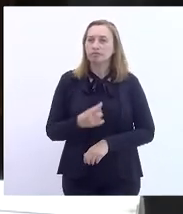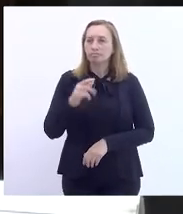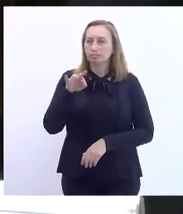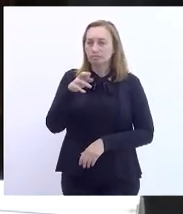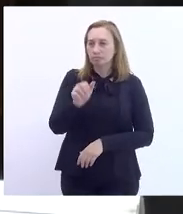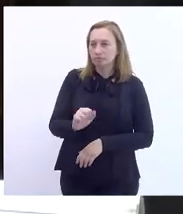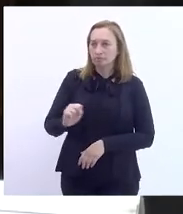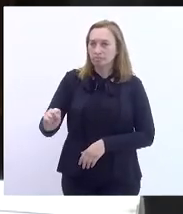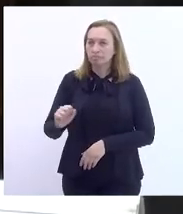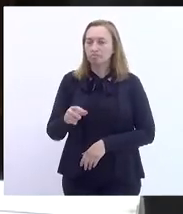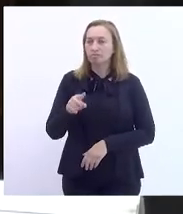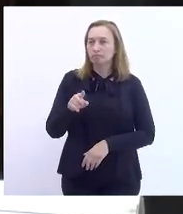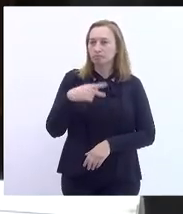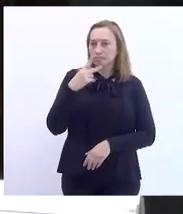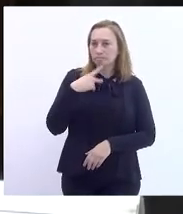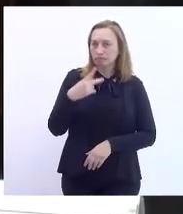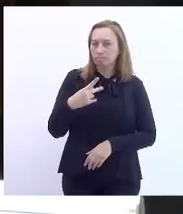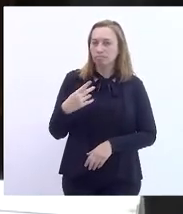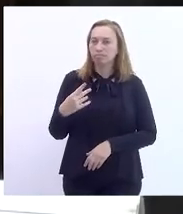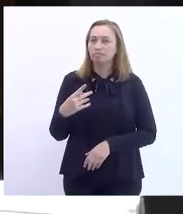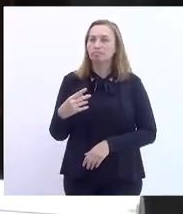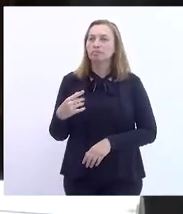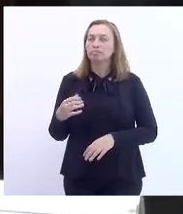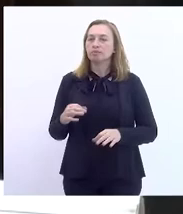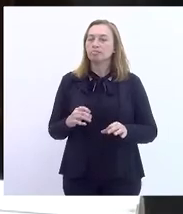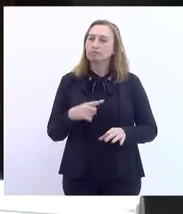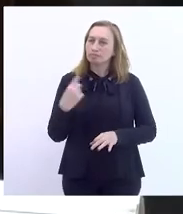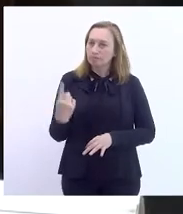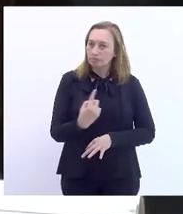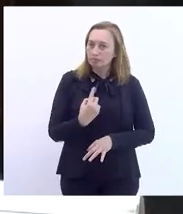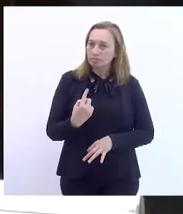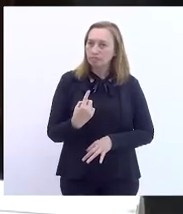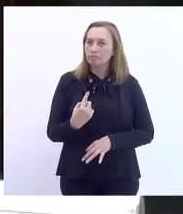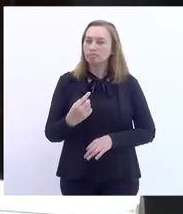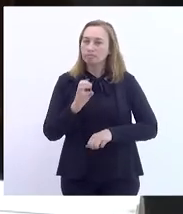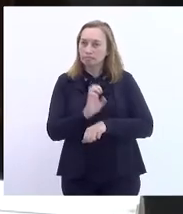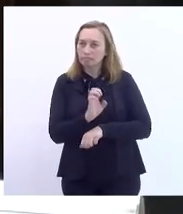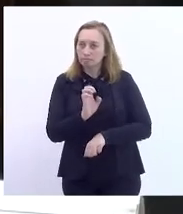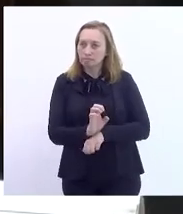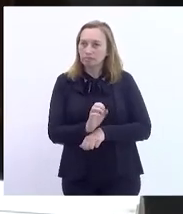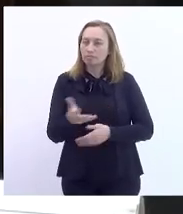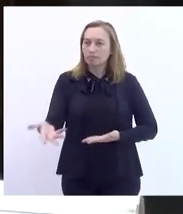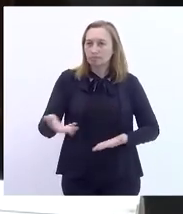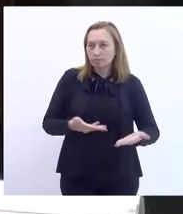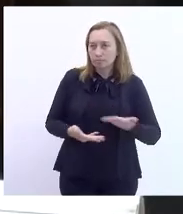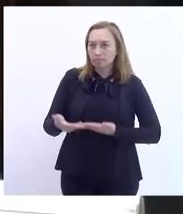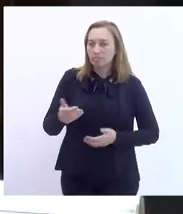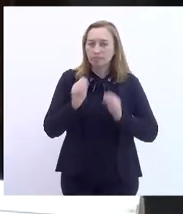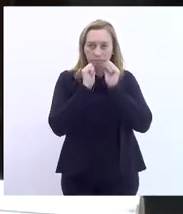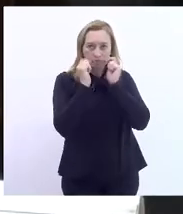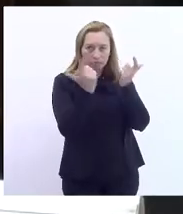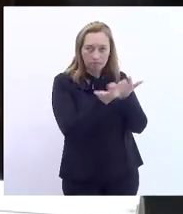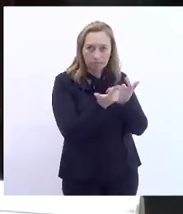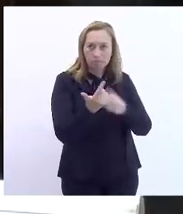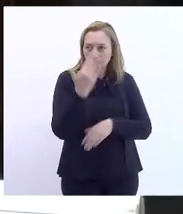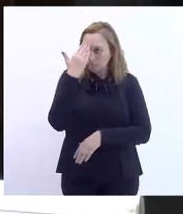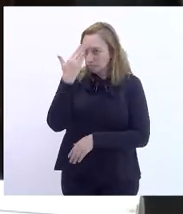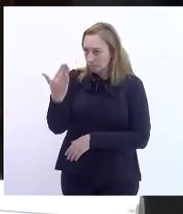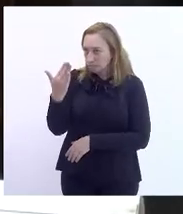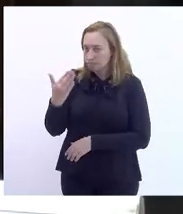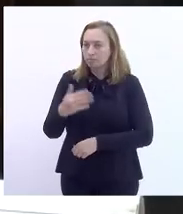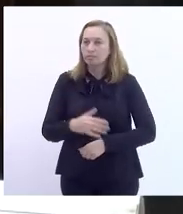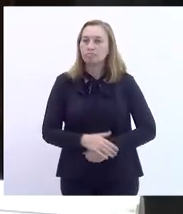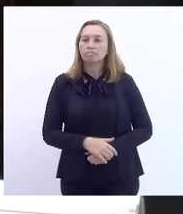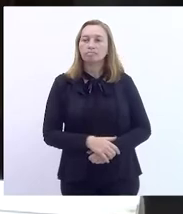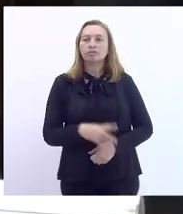Larissa esteve aqui falando né enquanto a entidade executora do programa mas nós enquanto estado com a parceria qcomm alerj na agradeço aqui